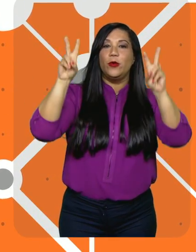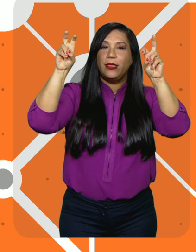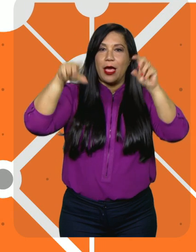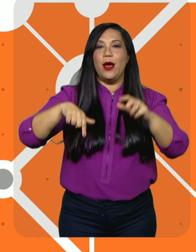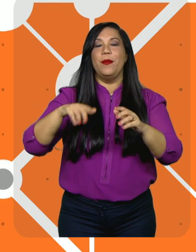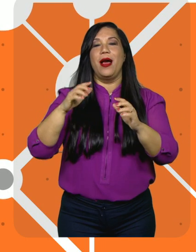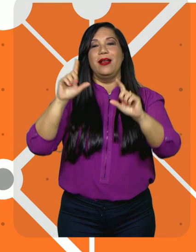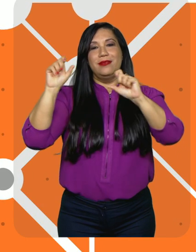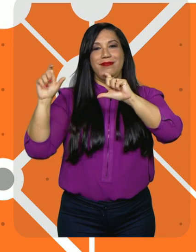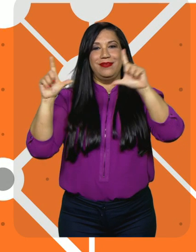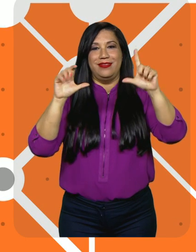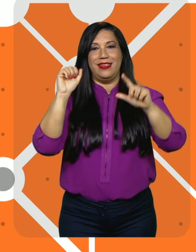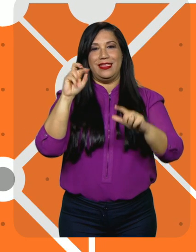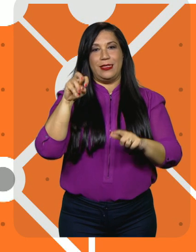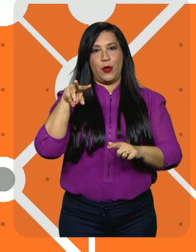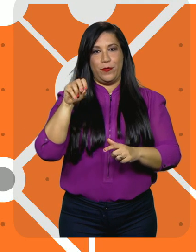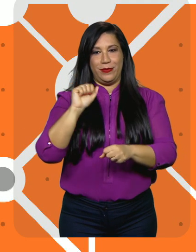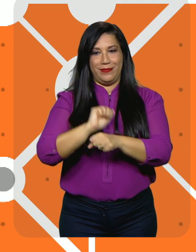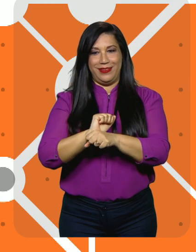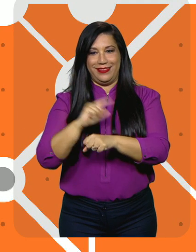nosso quadro Acervo.